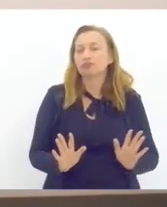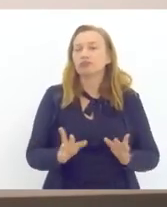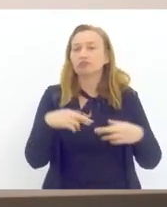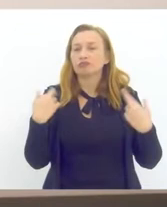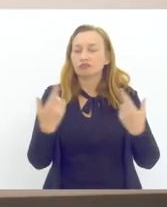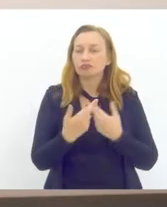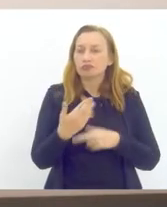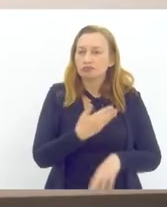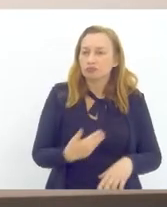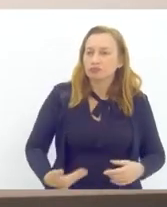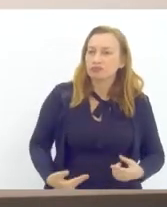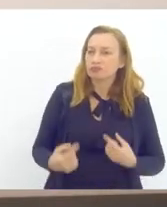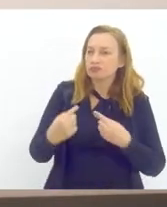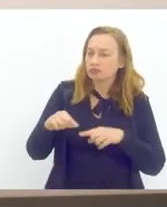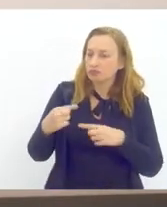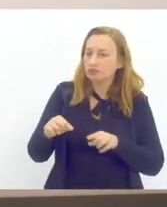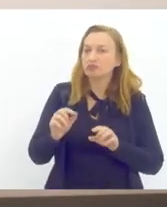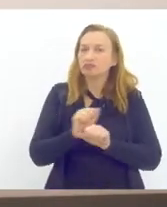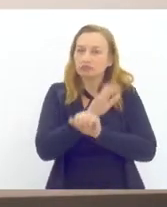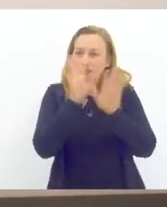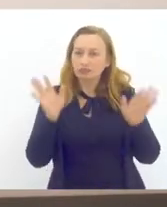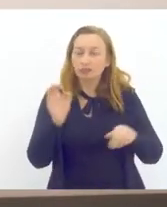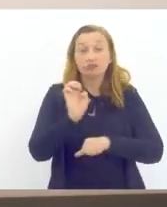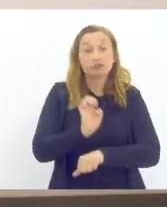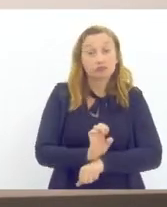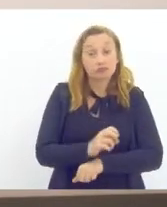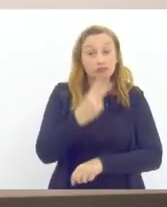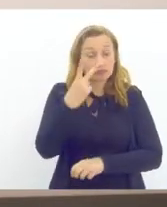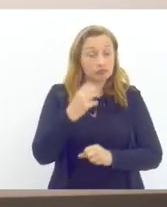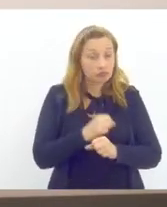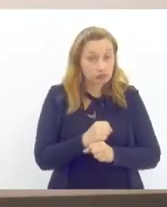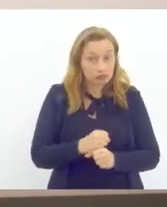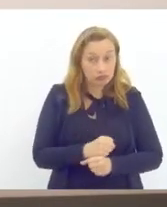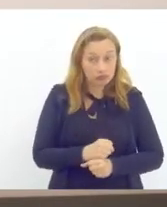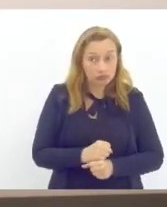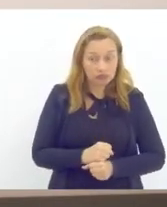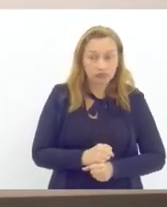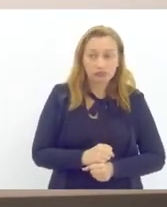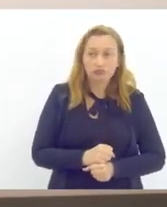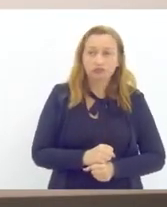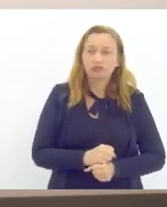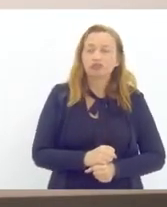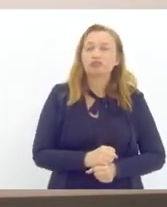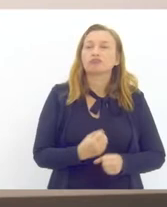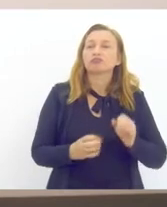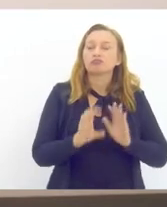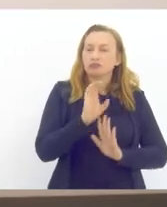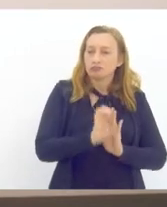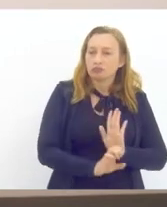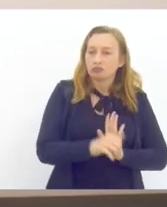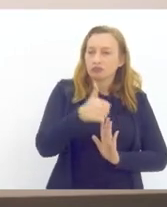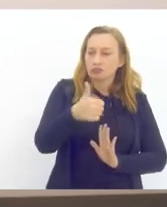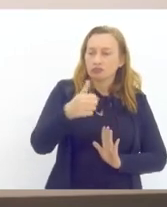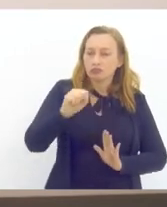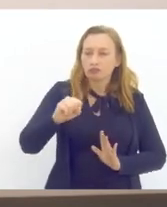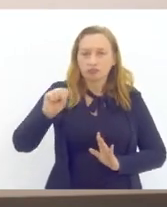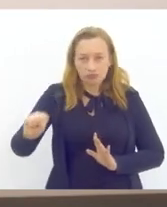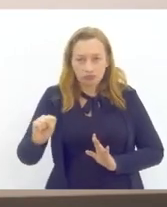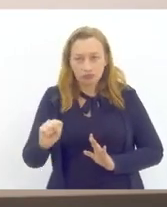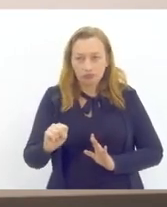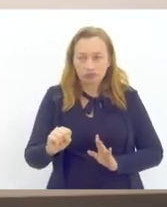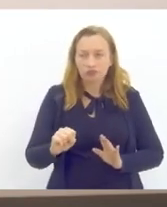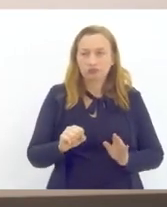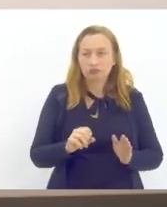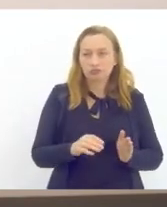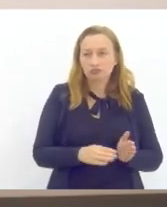eu provoquei deliberadamente para deixar claro que o Estado, em 2 anos... desde que a emenda constitucional 108 foi promulgada, em 26 de agosto de